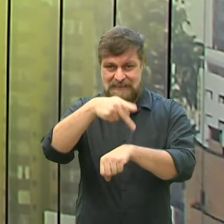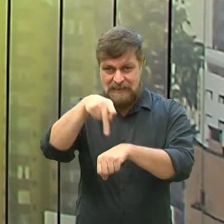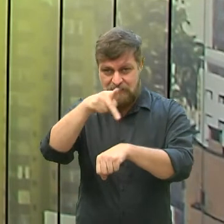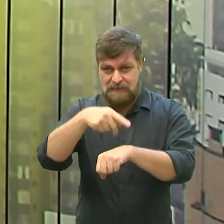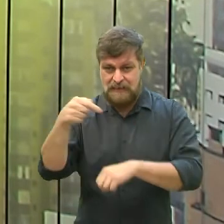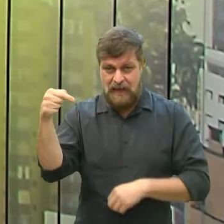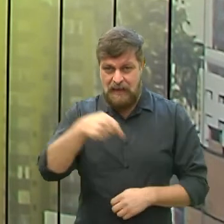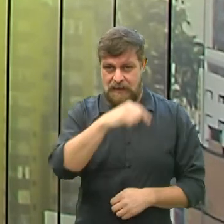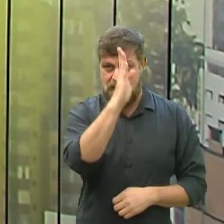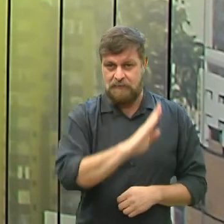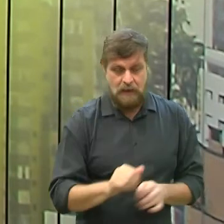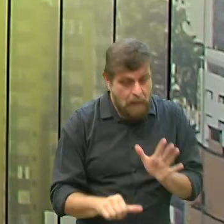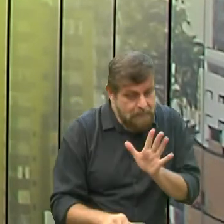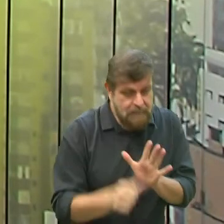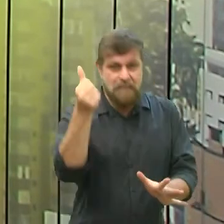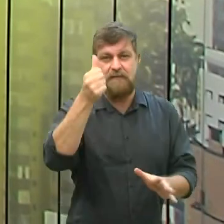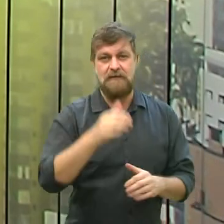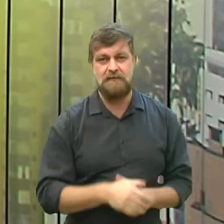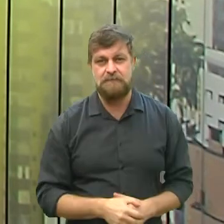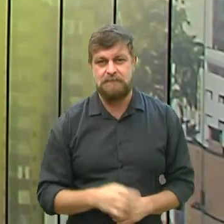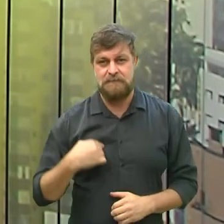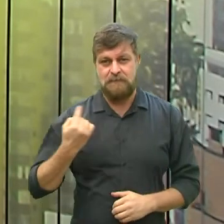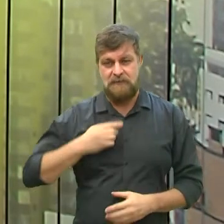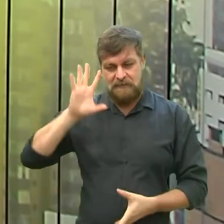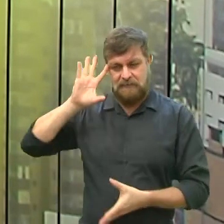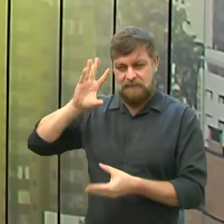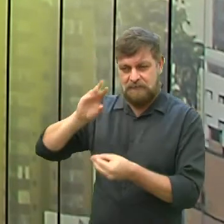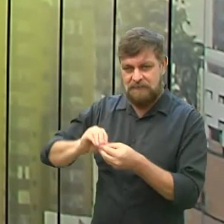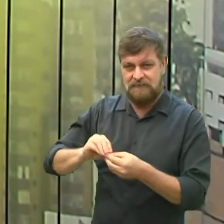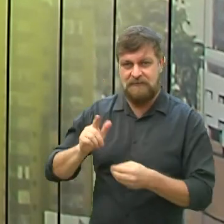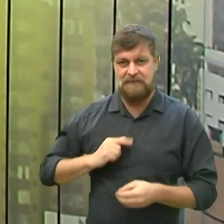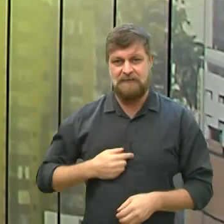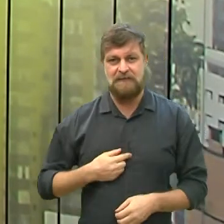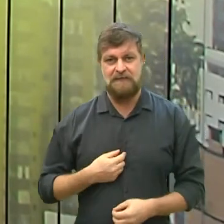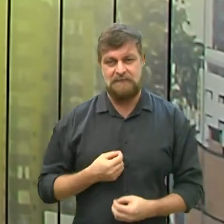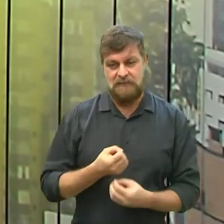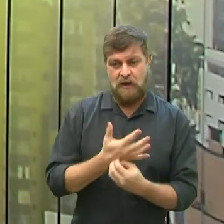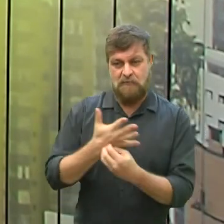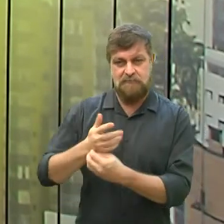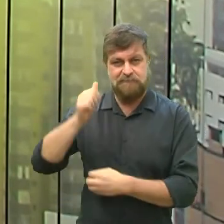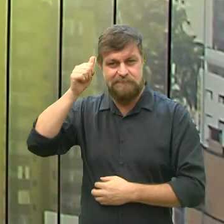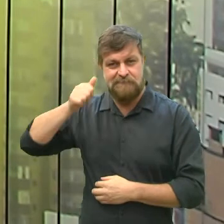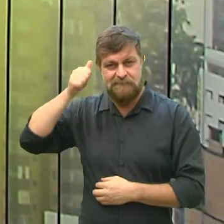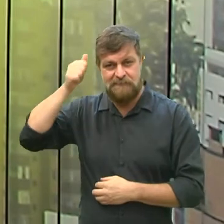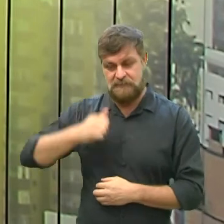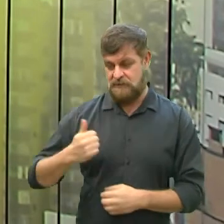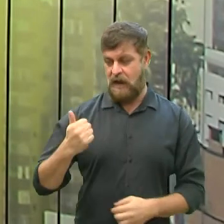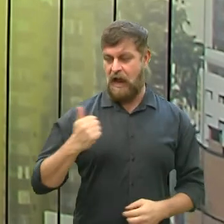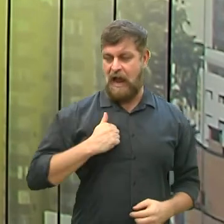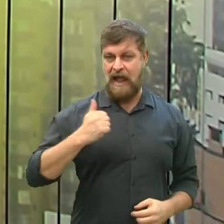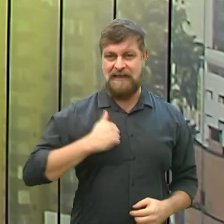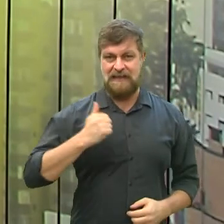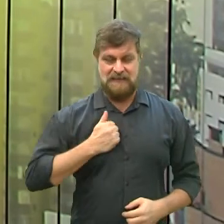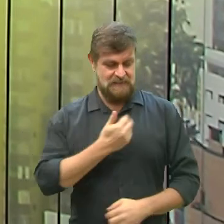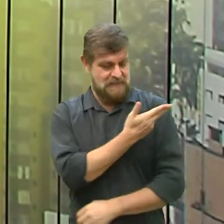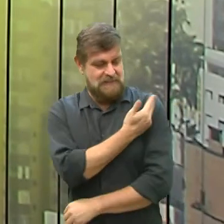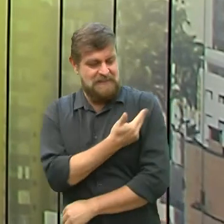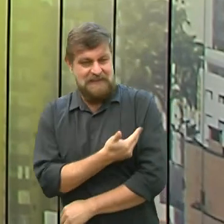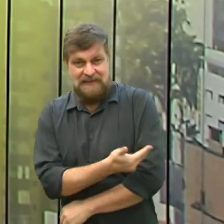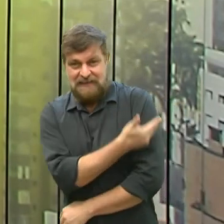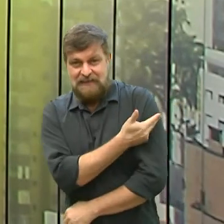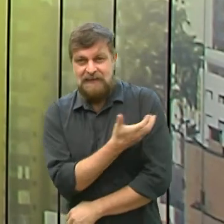mas é inédito aqui no Brasil. E para a gente fechar, um artista canadense que queria muito ser tatuador